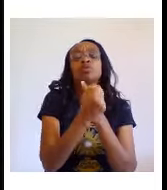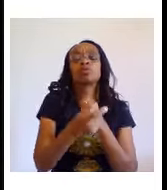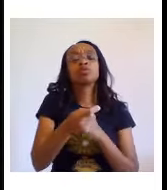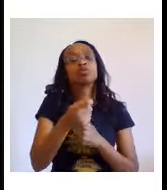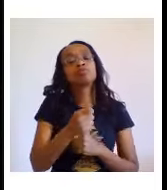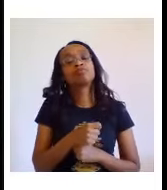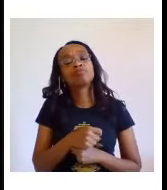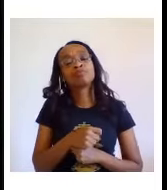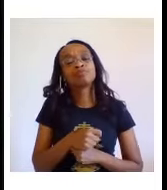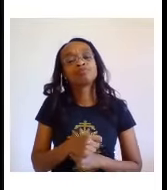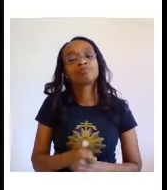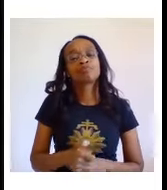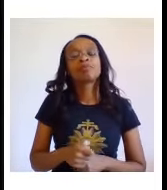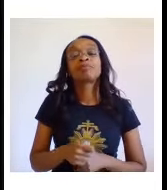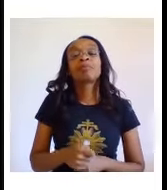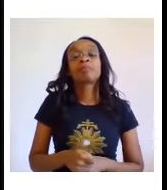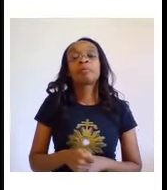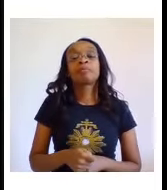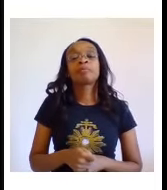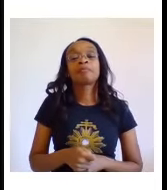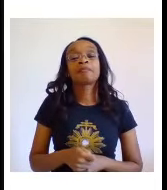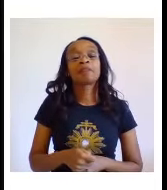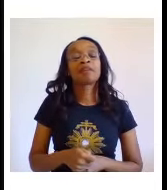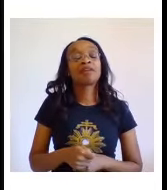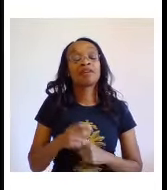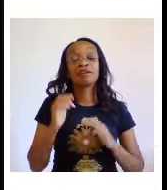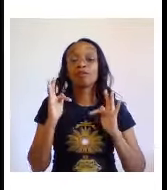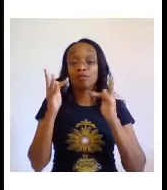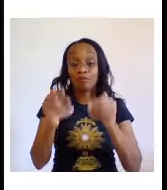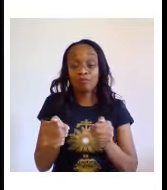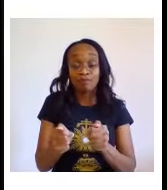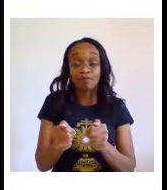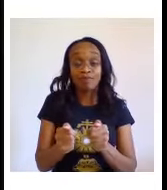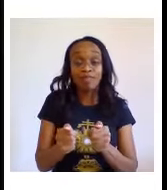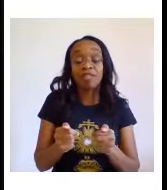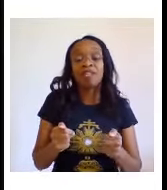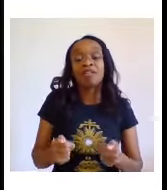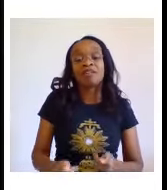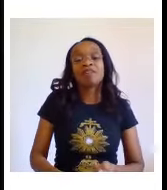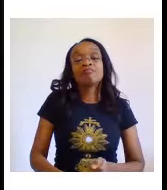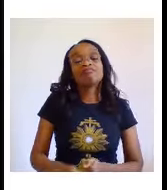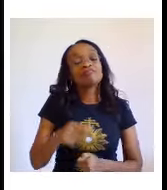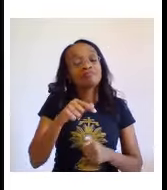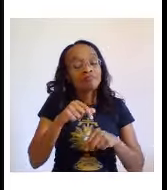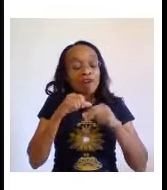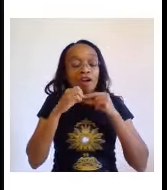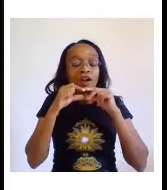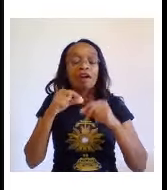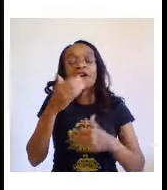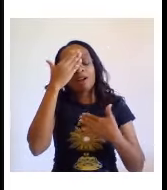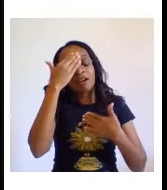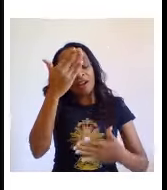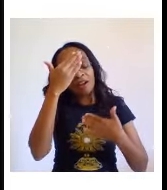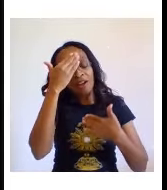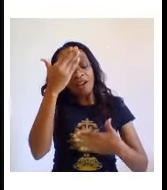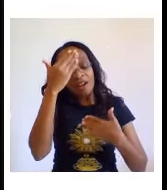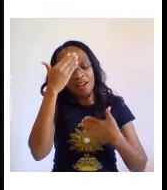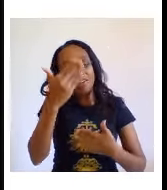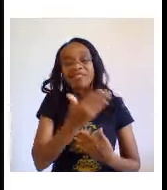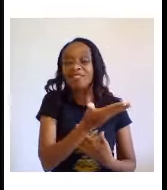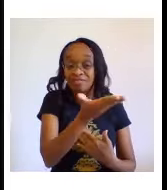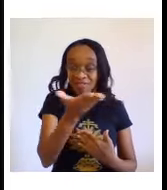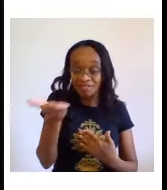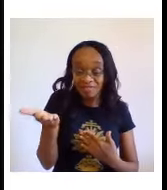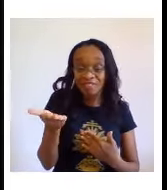econômica. Então, eu encerro aqui a minha breve fala, agradeço a